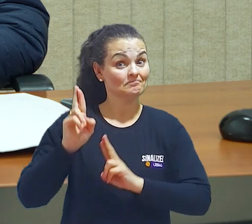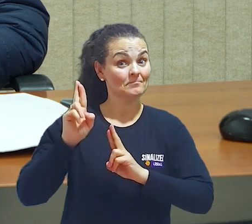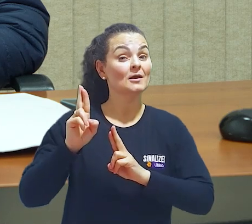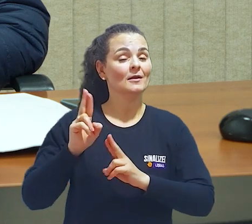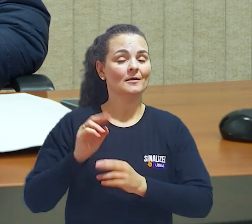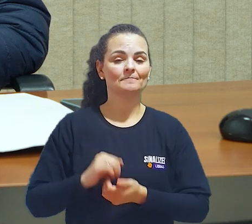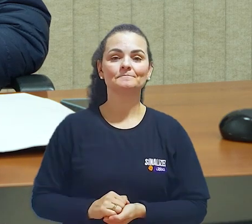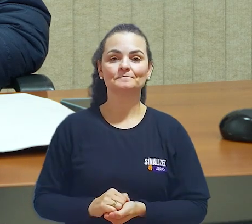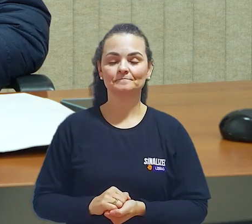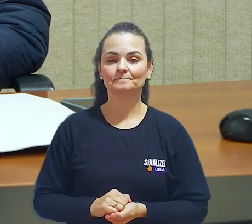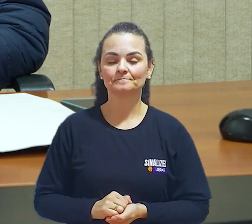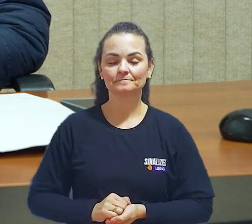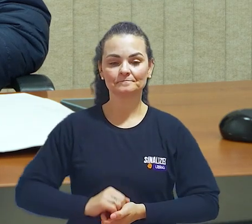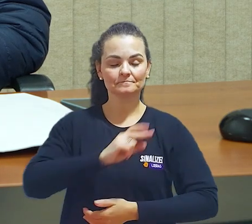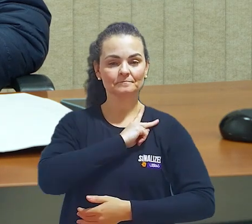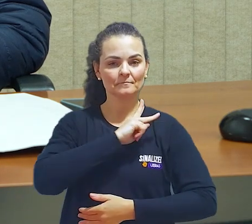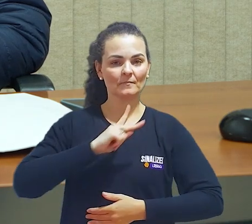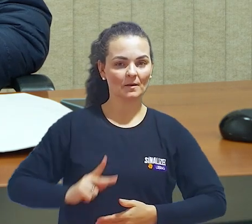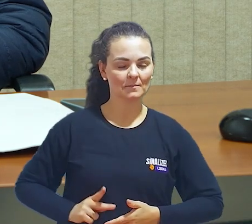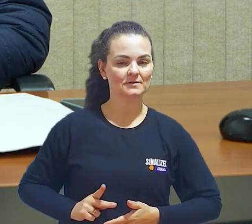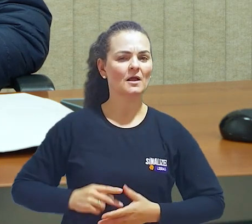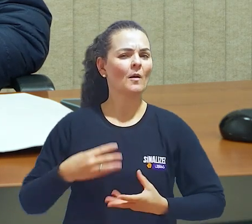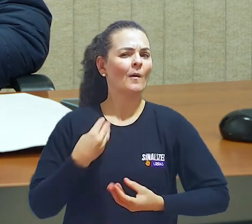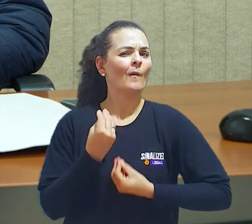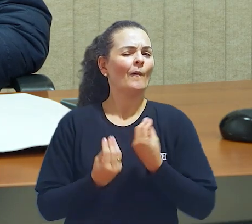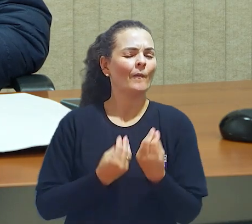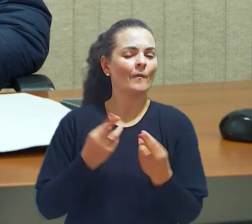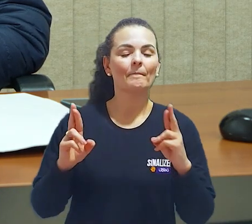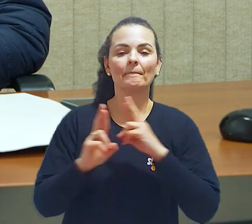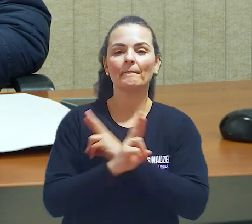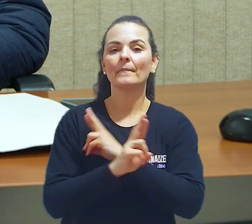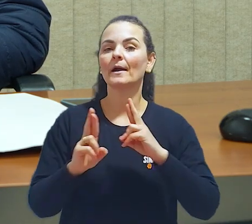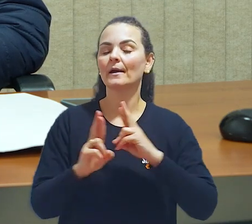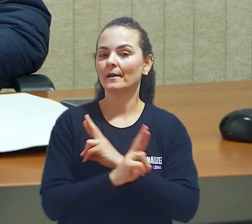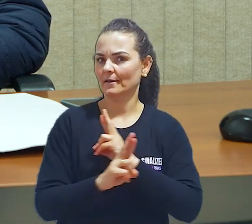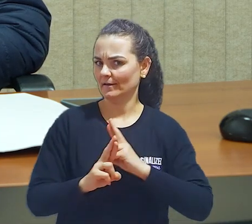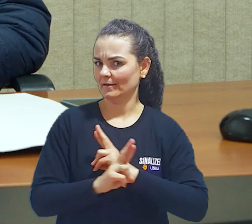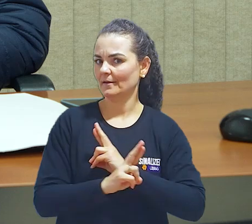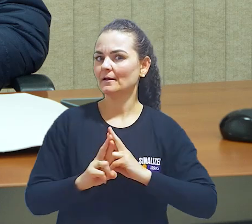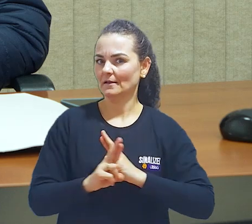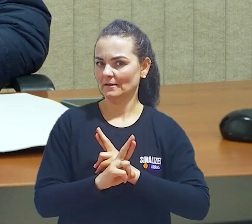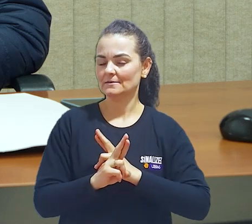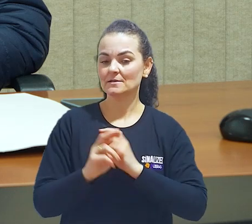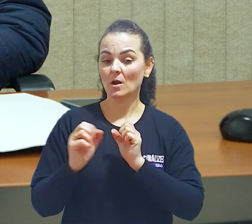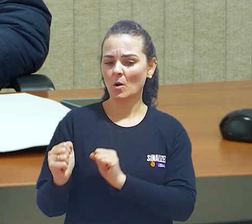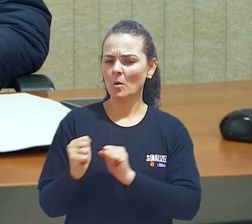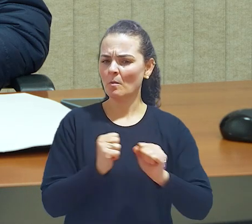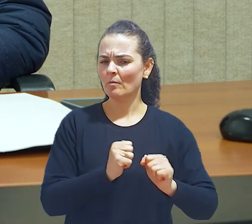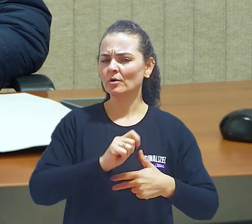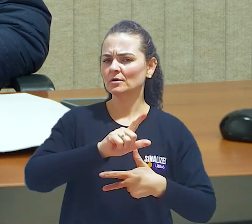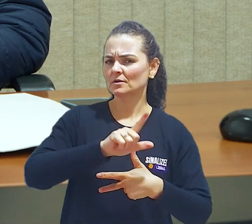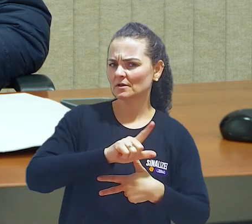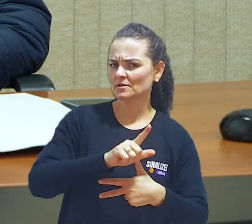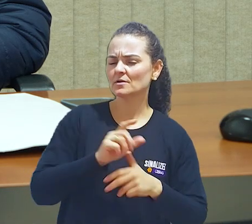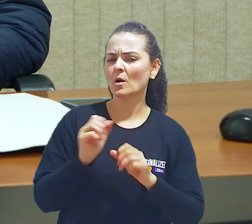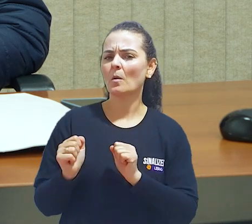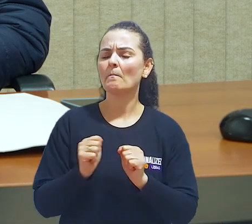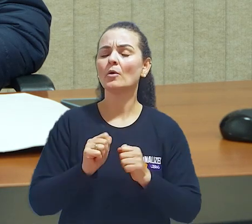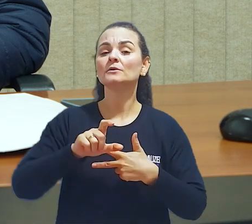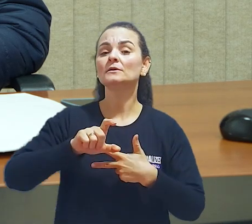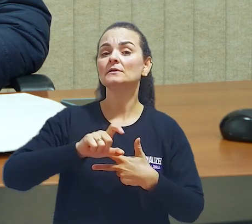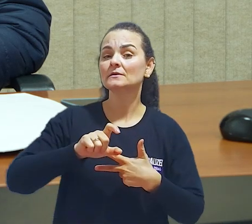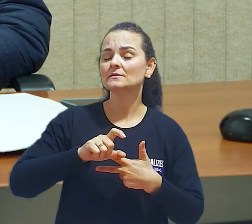E, presidente, como que está essa relação, né, ou como que é a relação entre os poderes legislativo e